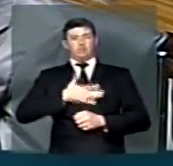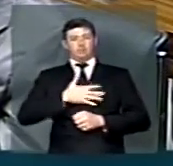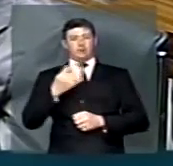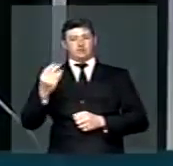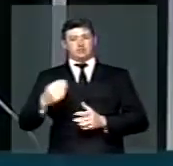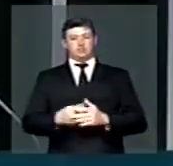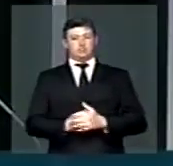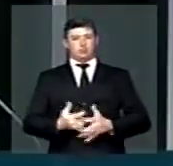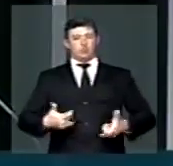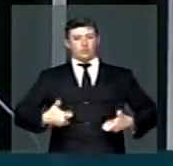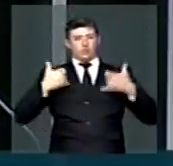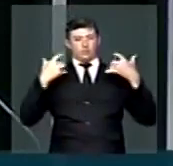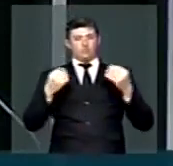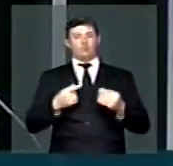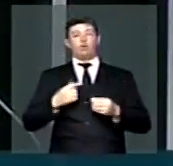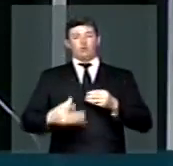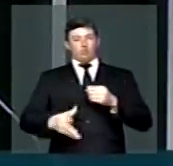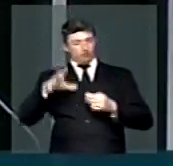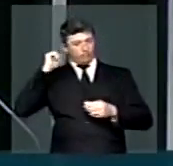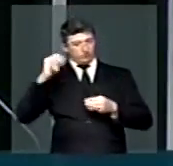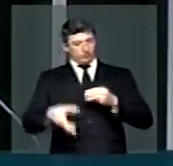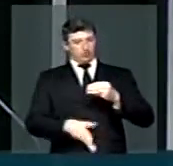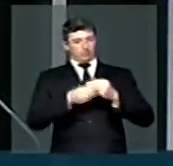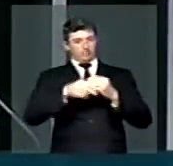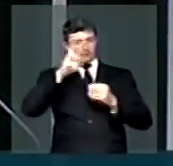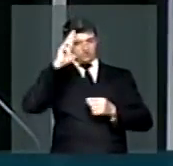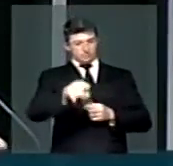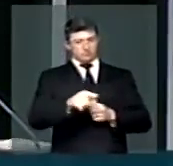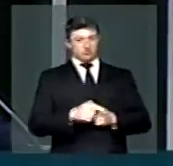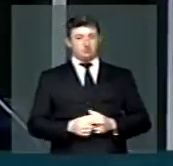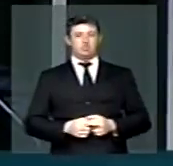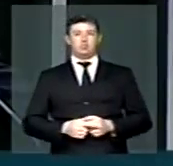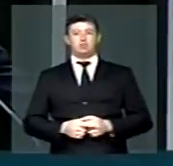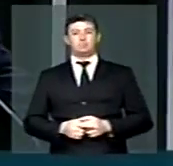muita honra vou ouvir a parte de Vossa Excelência.